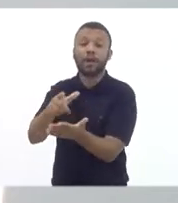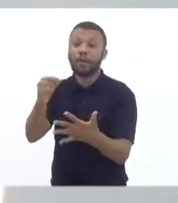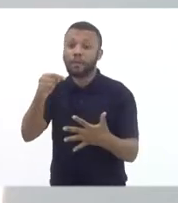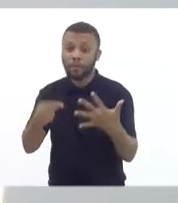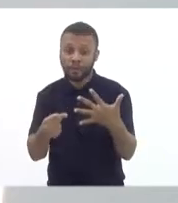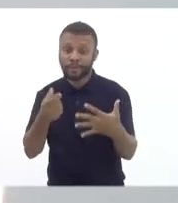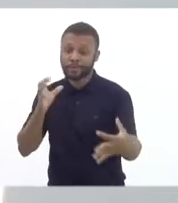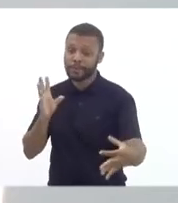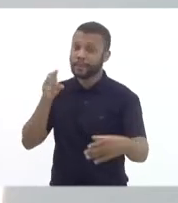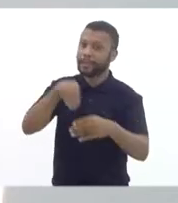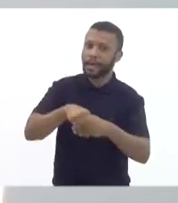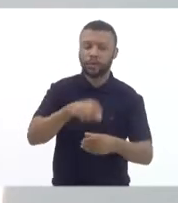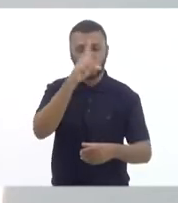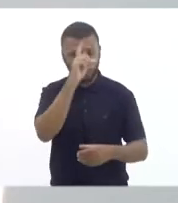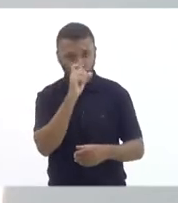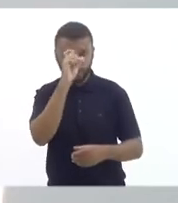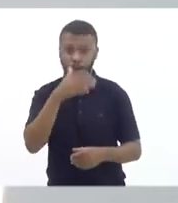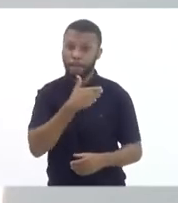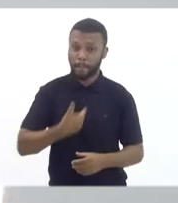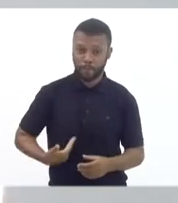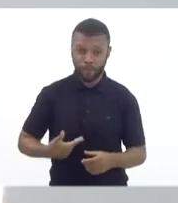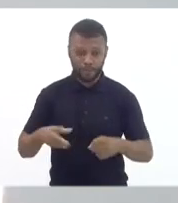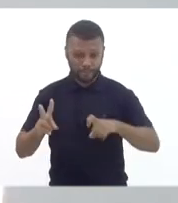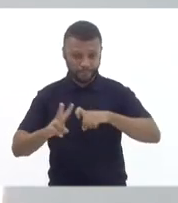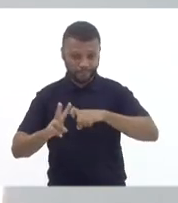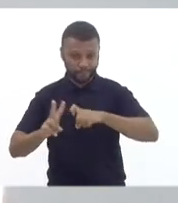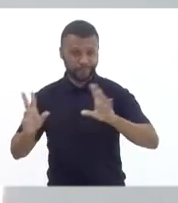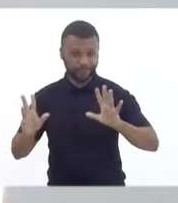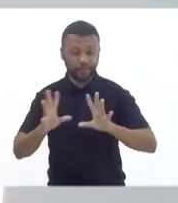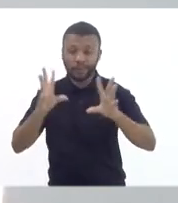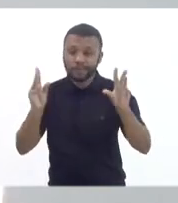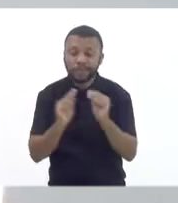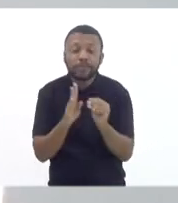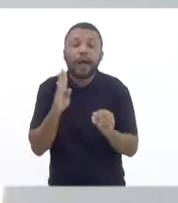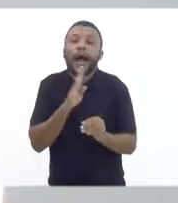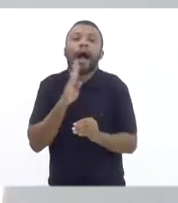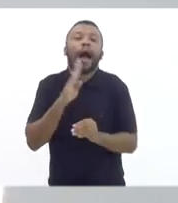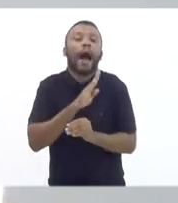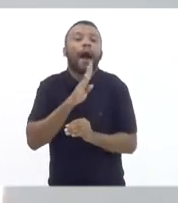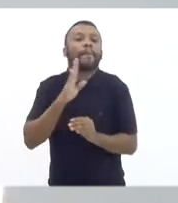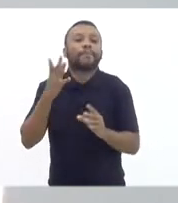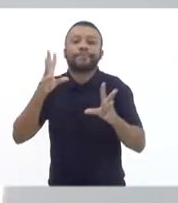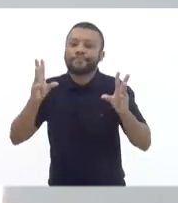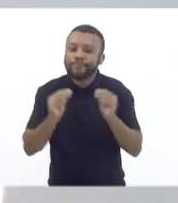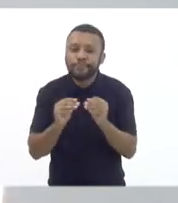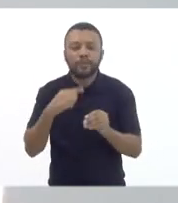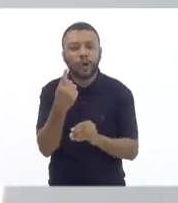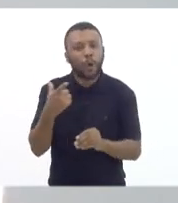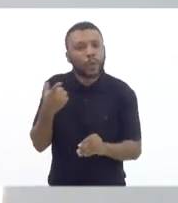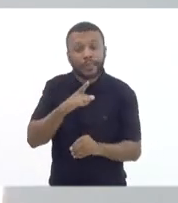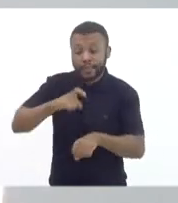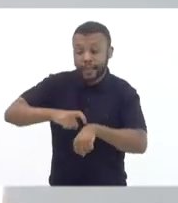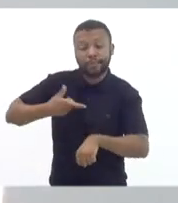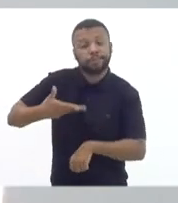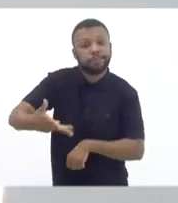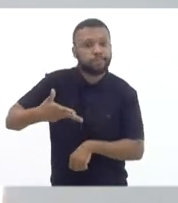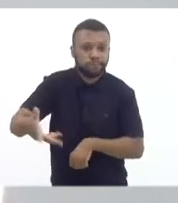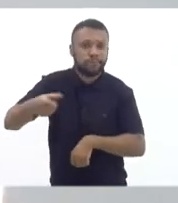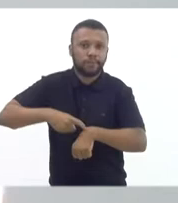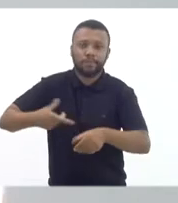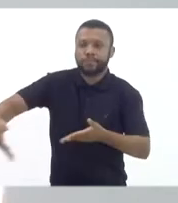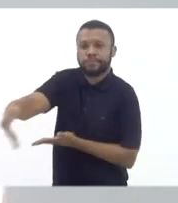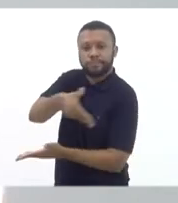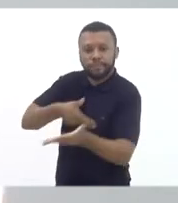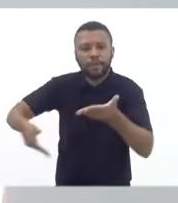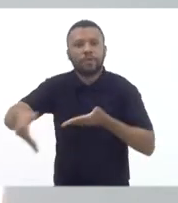hospital público. E, para encerrar, eu estou sendo bem rápido, bem direto, né, para a gente ter dinâmica aqui, dizer que,